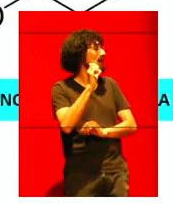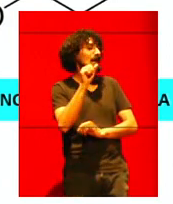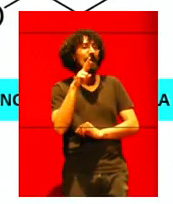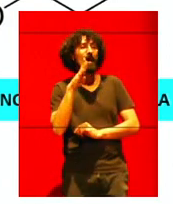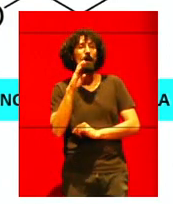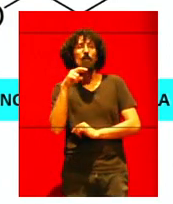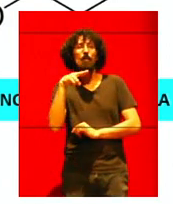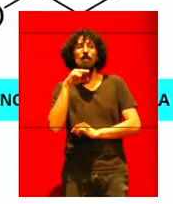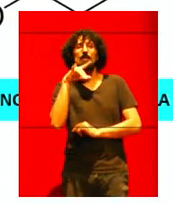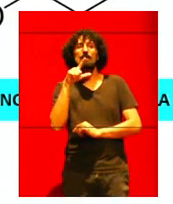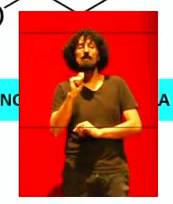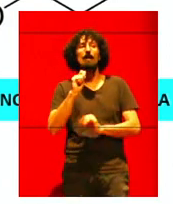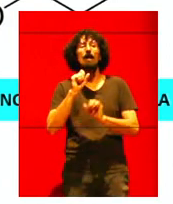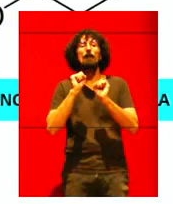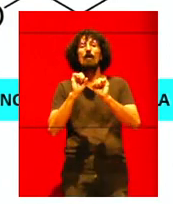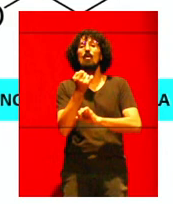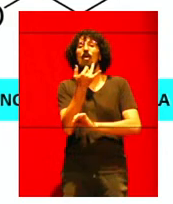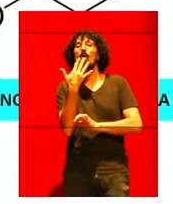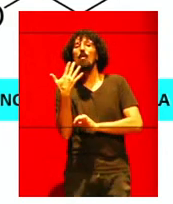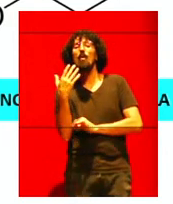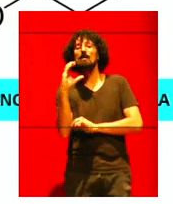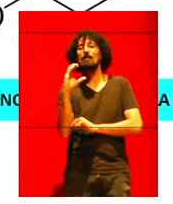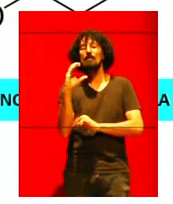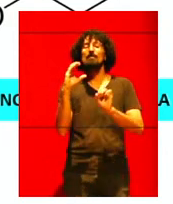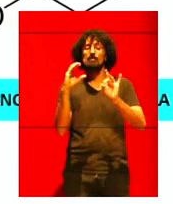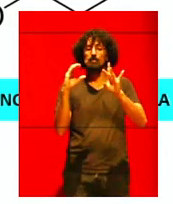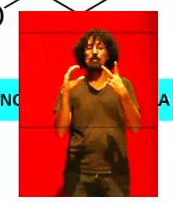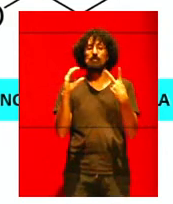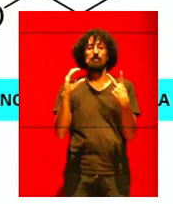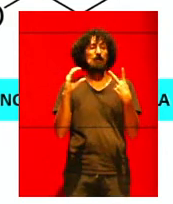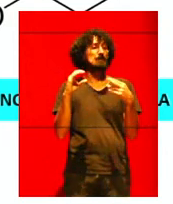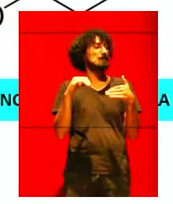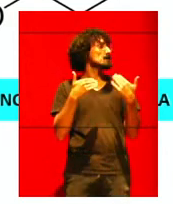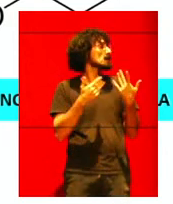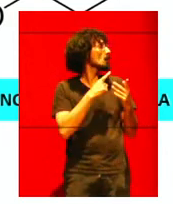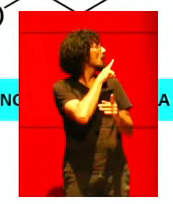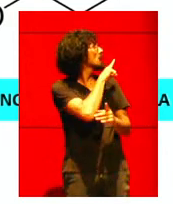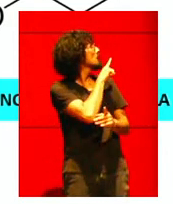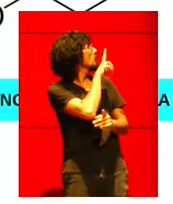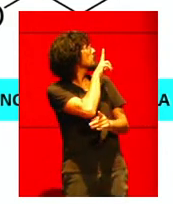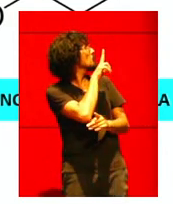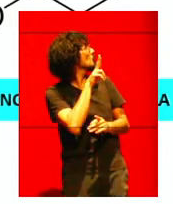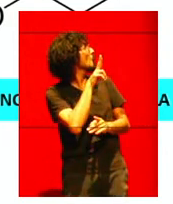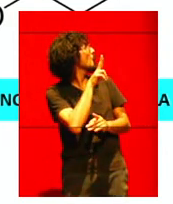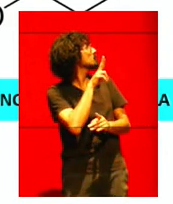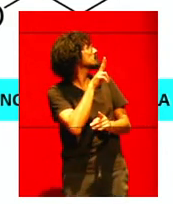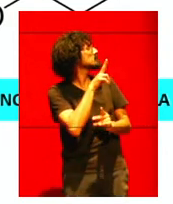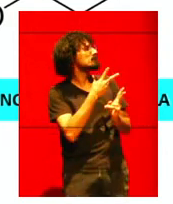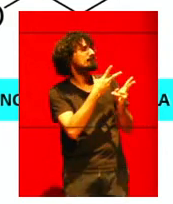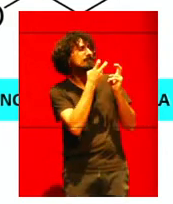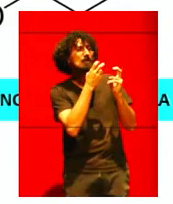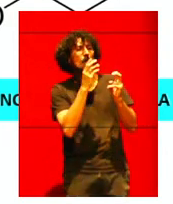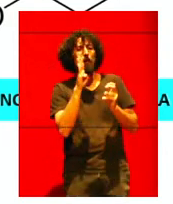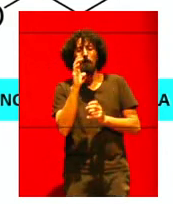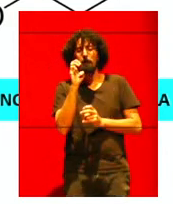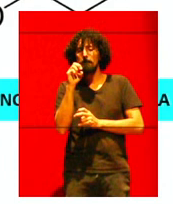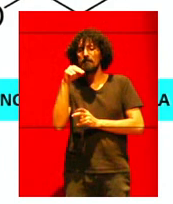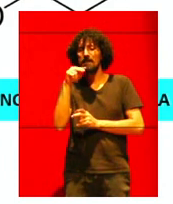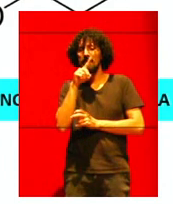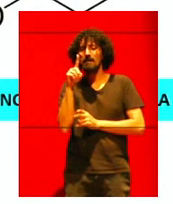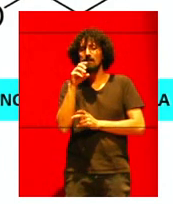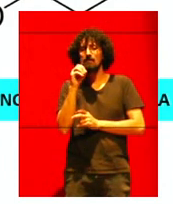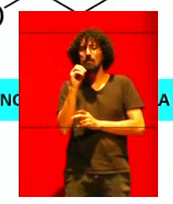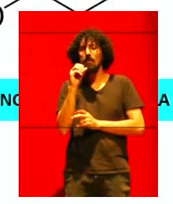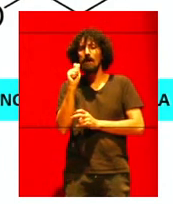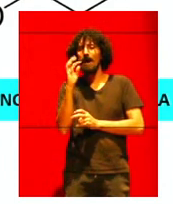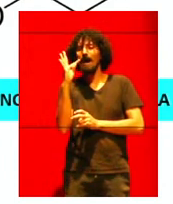só pode ter quantos carbonos? 2. Pela nomenclatura, benzoato.